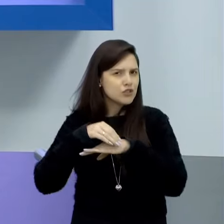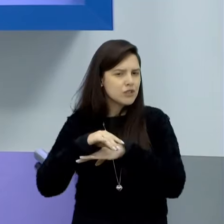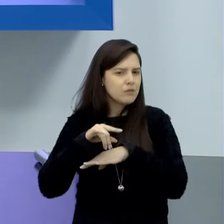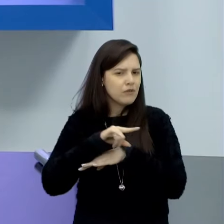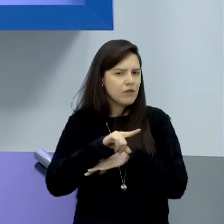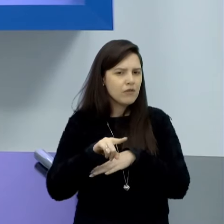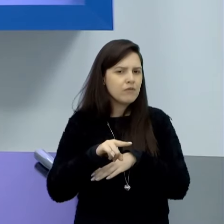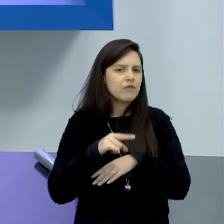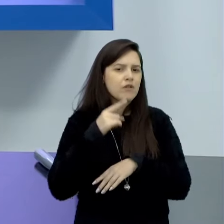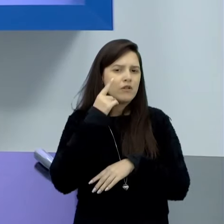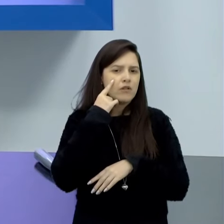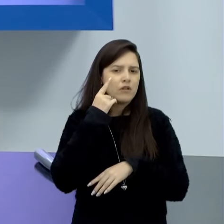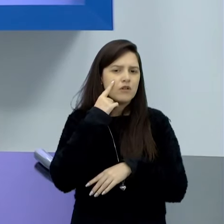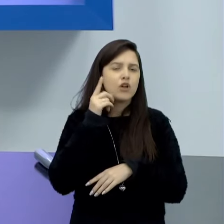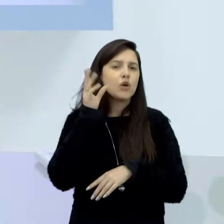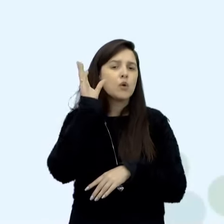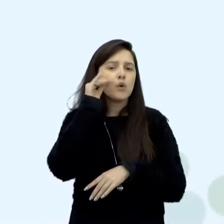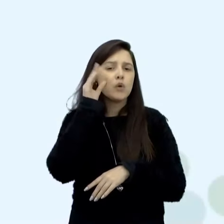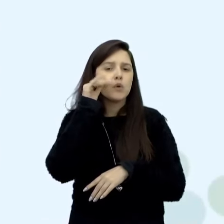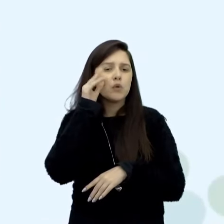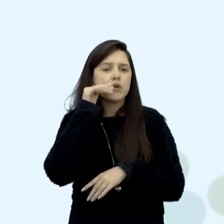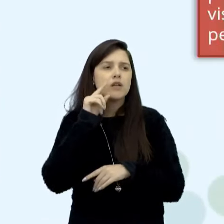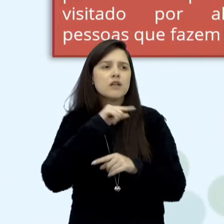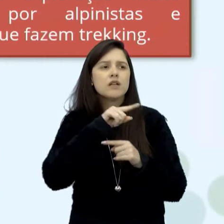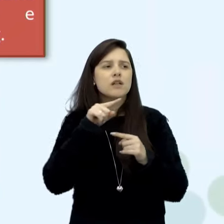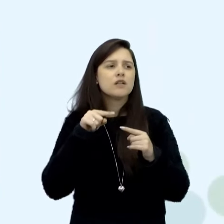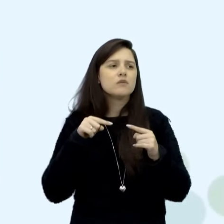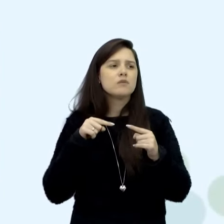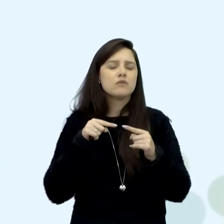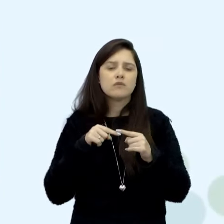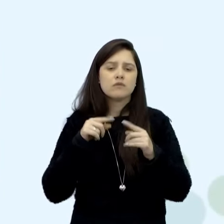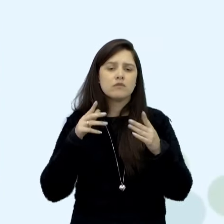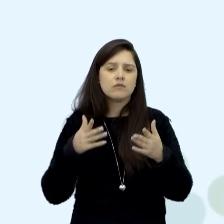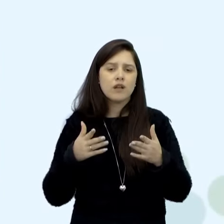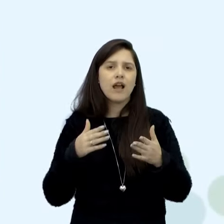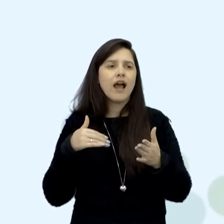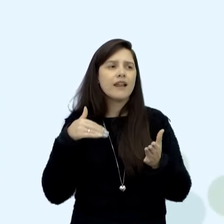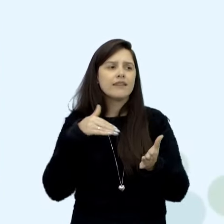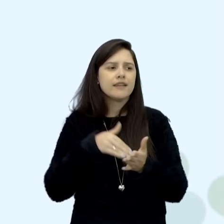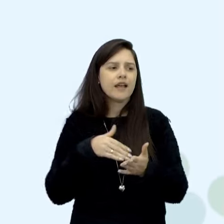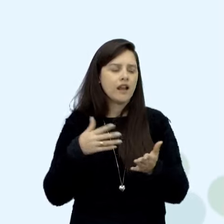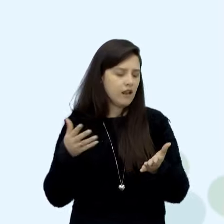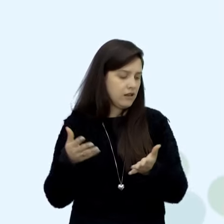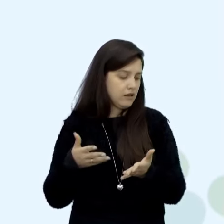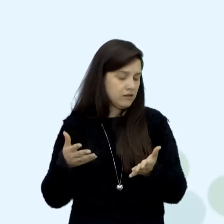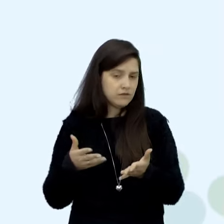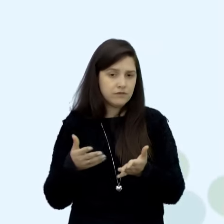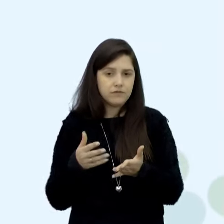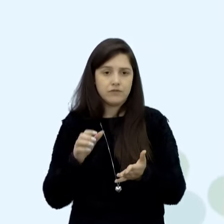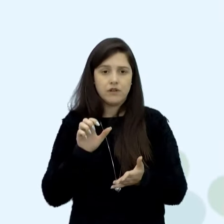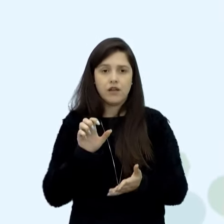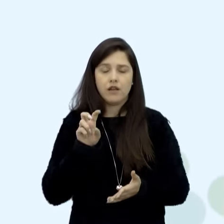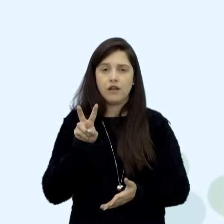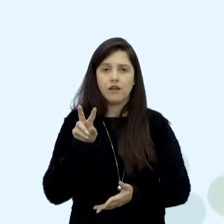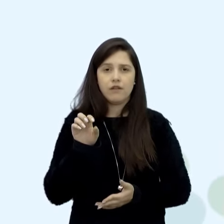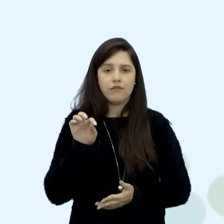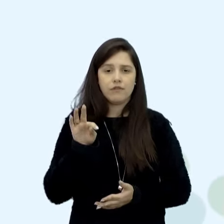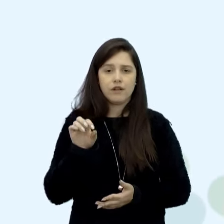Mas vamos lá para a nossa curiosidade aí do Monte Everest. Na tela, o pico do Everest está a